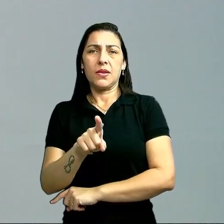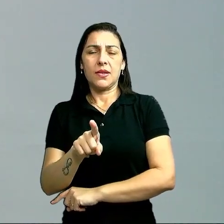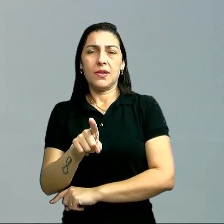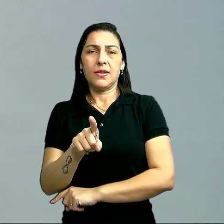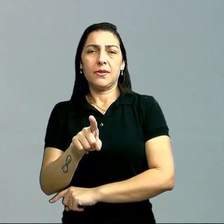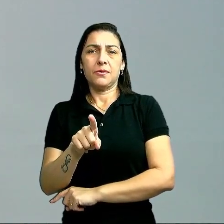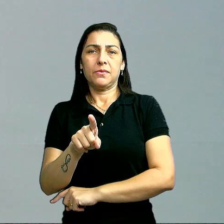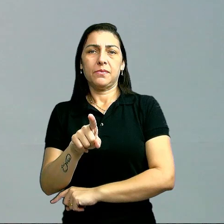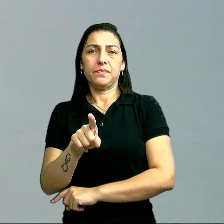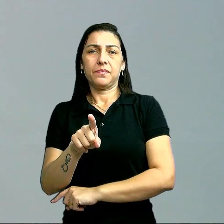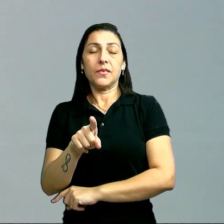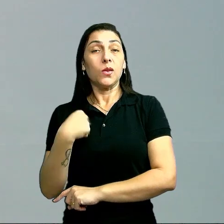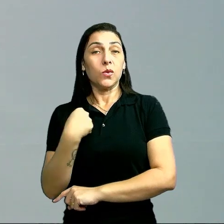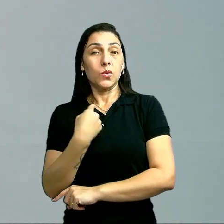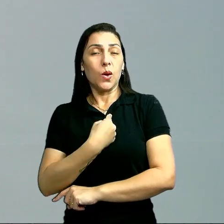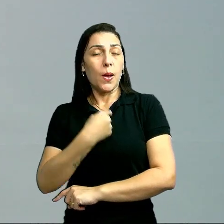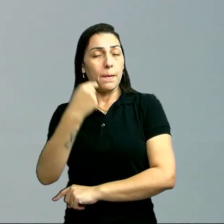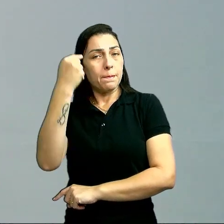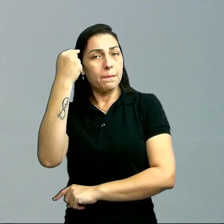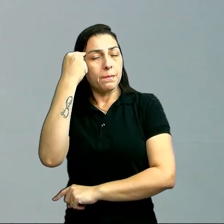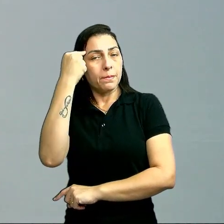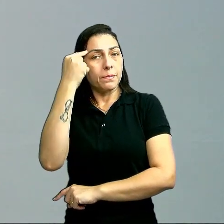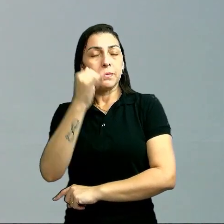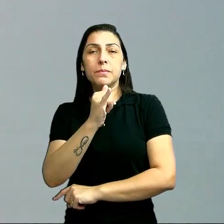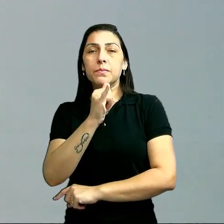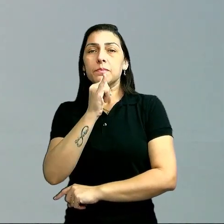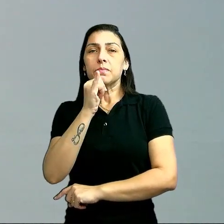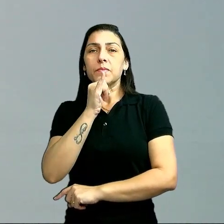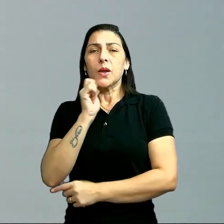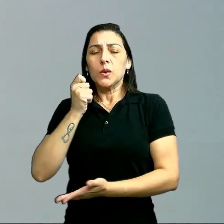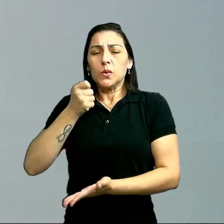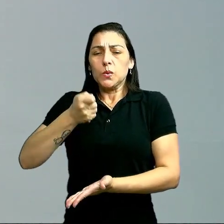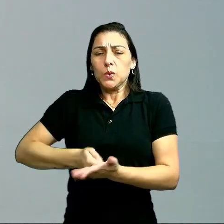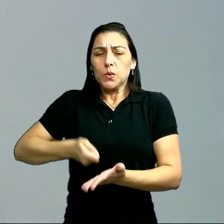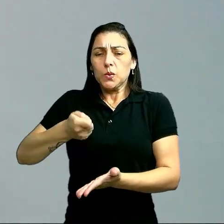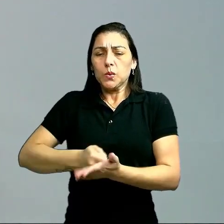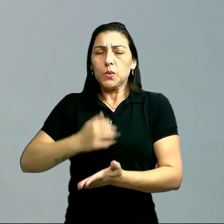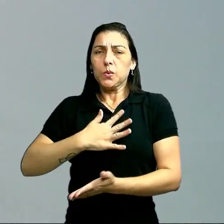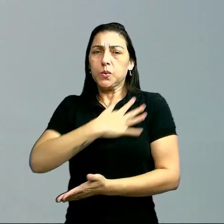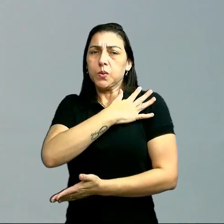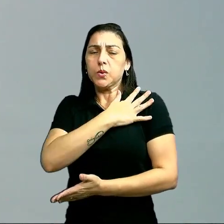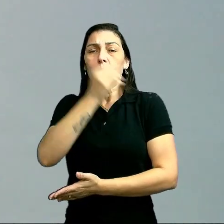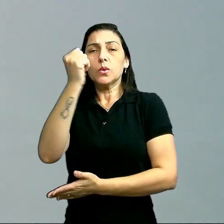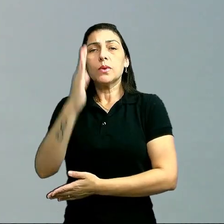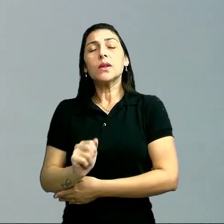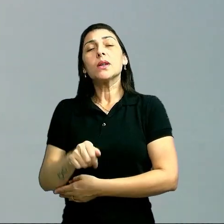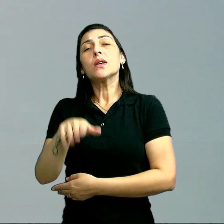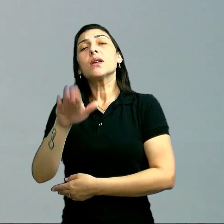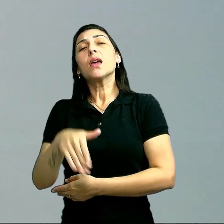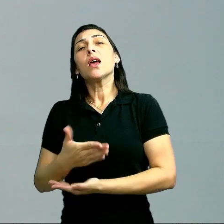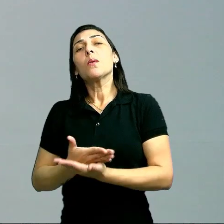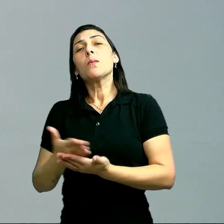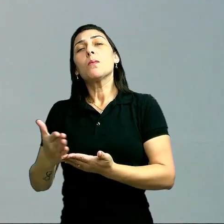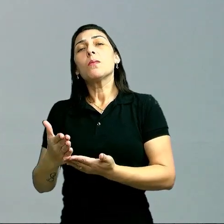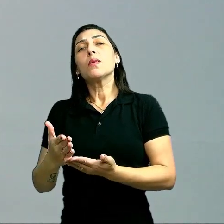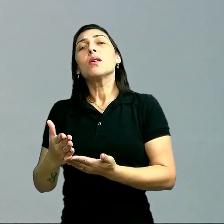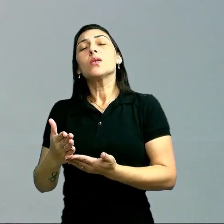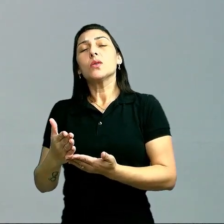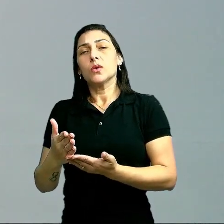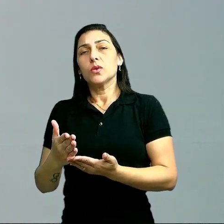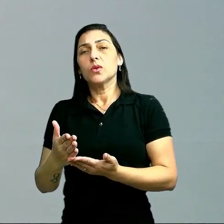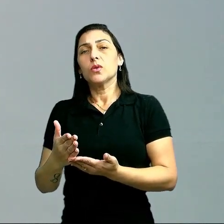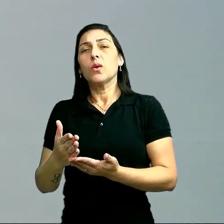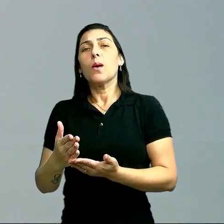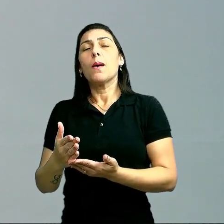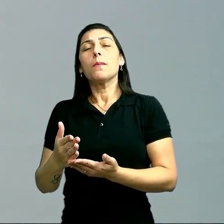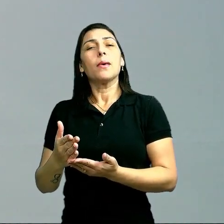Será? Quando a gente pensa, por exemplo, na ditadura militar aqui no Brasil, quem foi que começou um combate mais acirrado contra